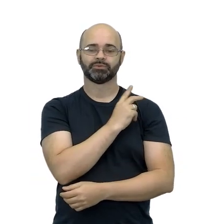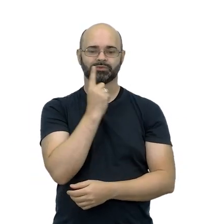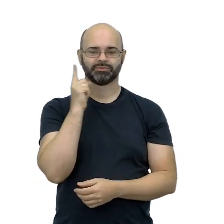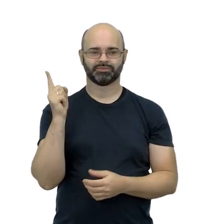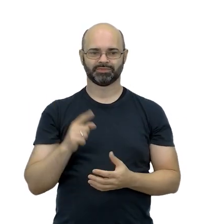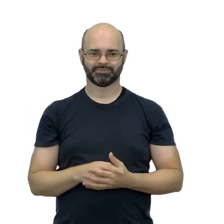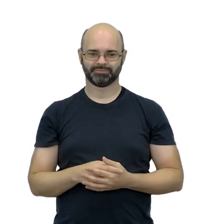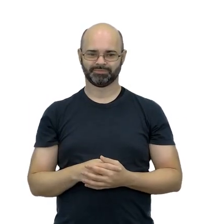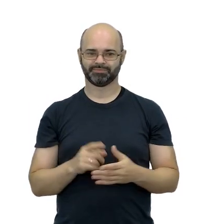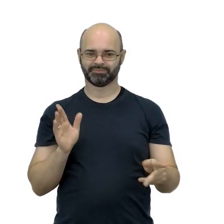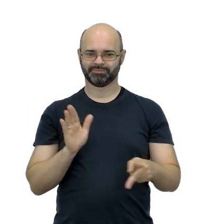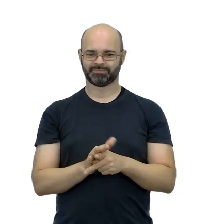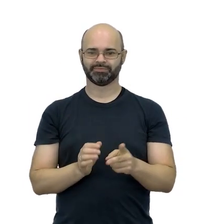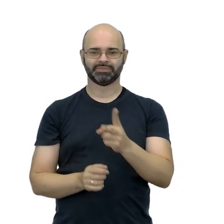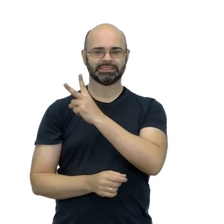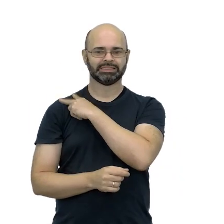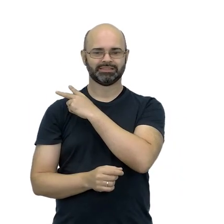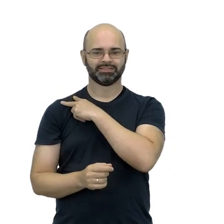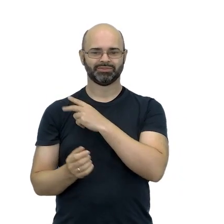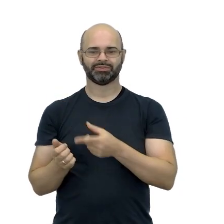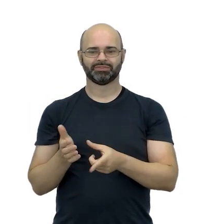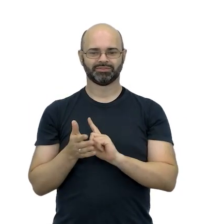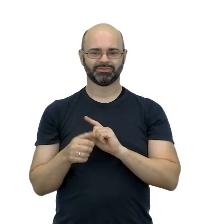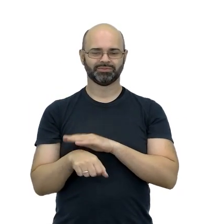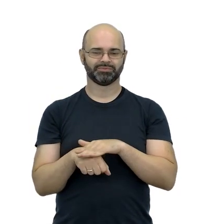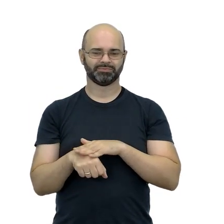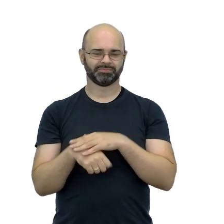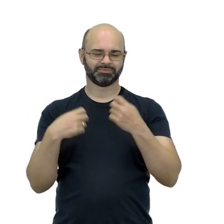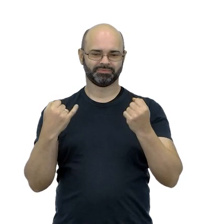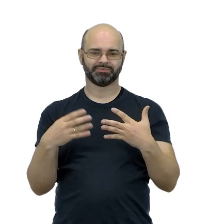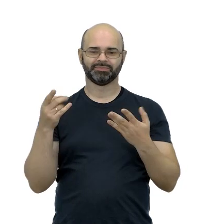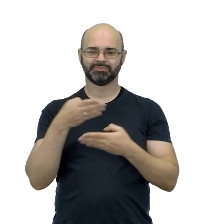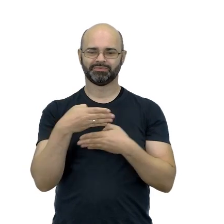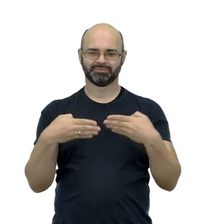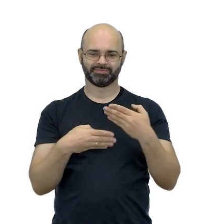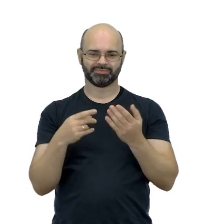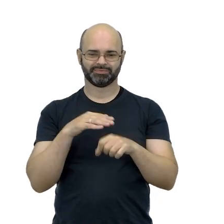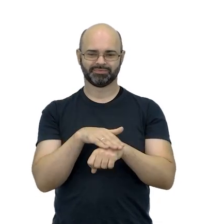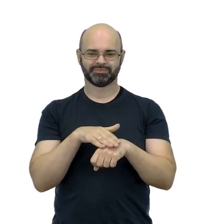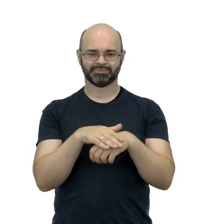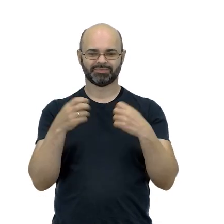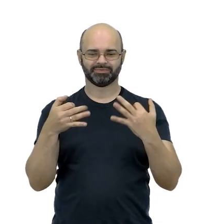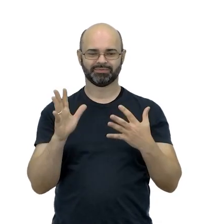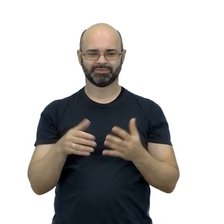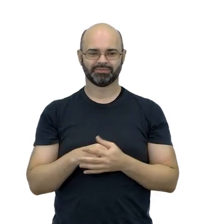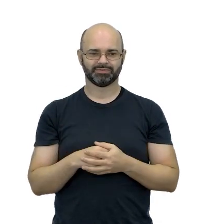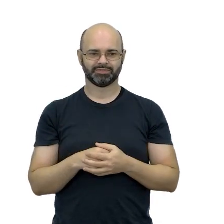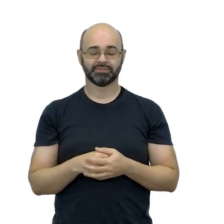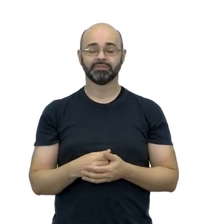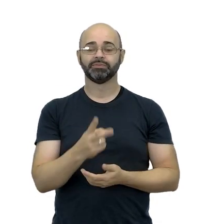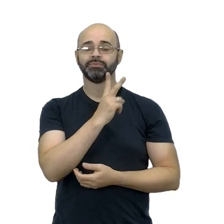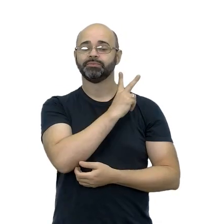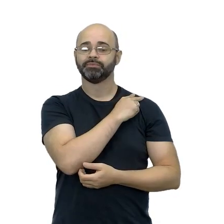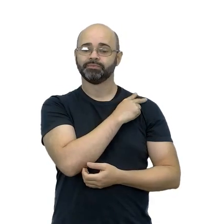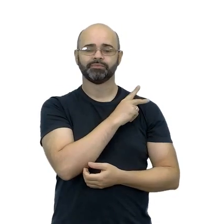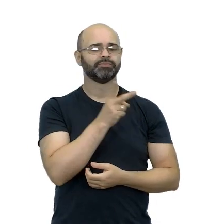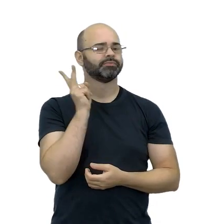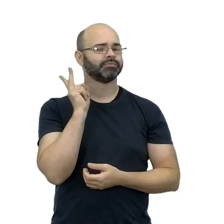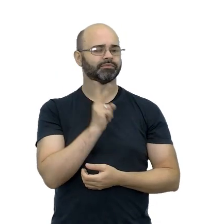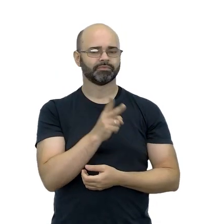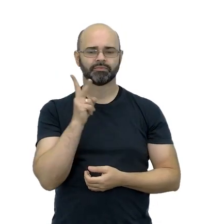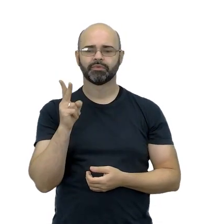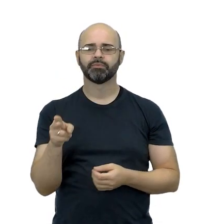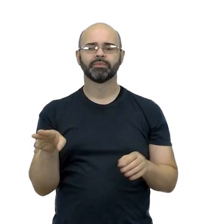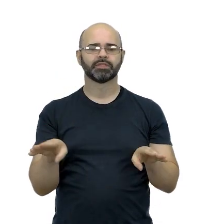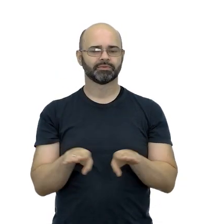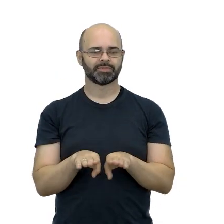lá do segundo ano, né, que a gente já comentou esse slide aí, nós conversamos um pouquinho sobre ela. A questão do segundo ano, a mesma coisa, nós tivemos